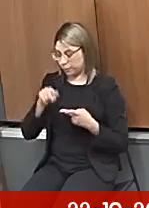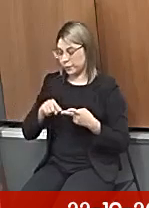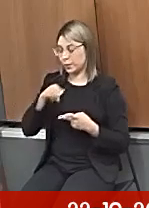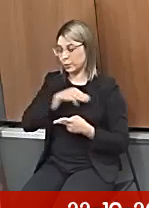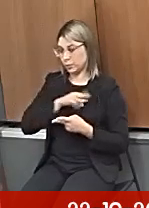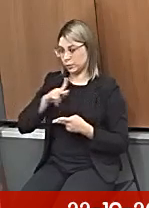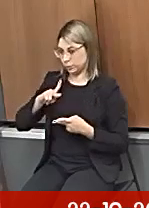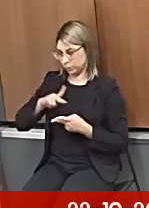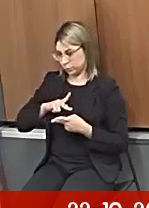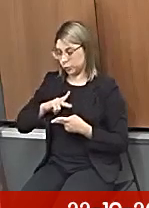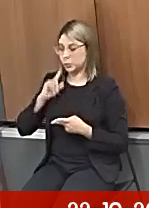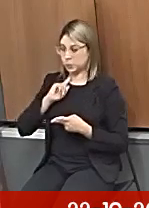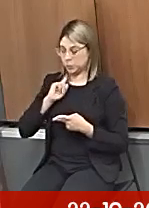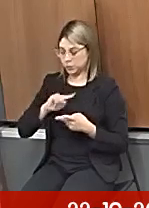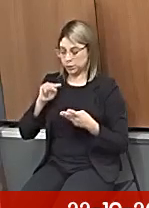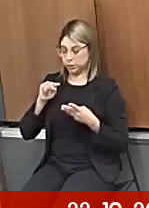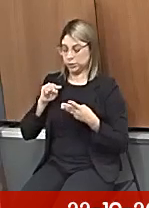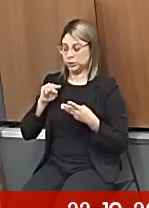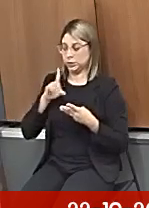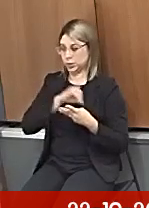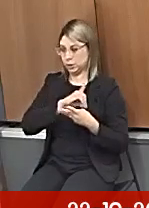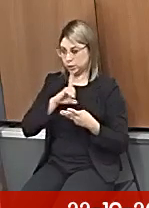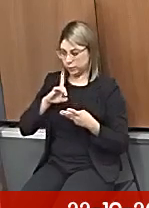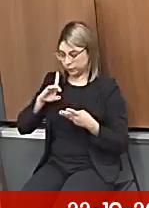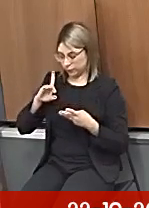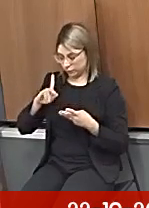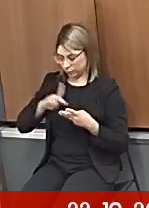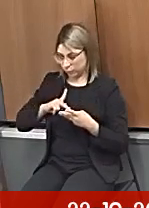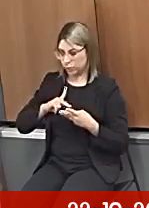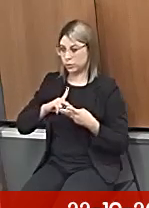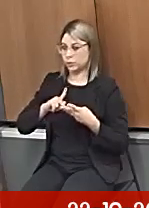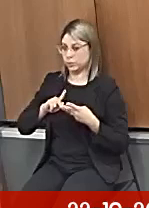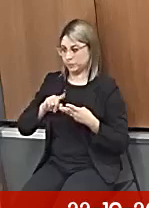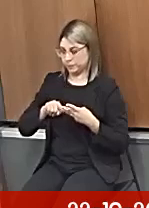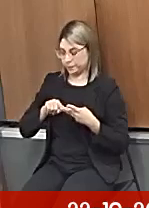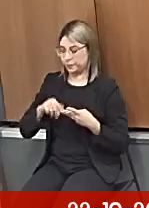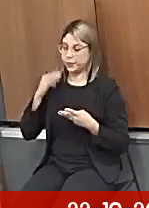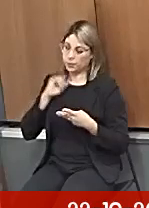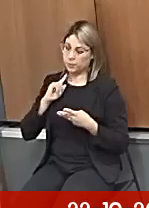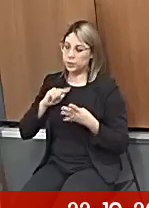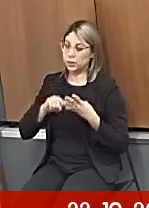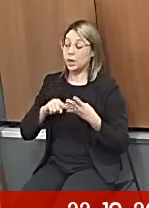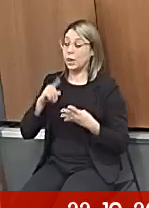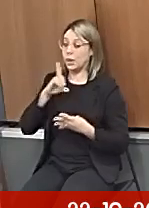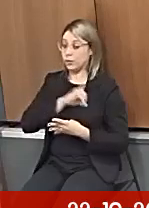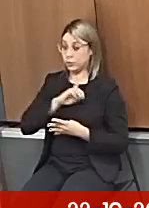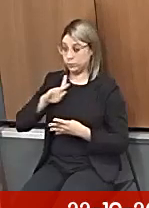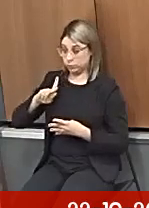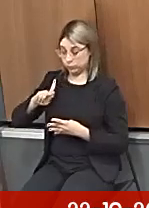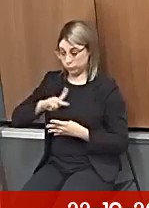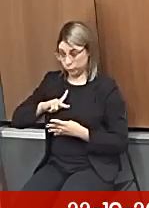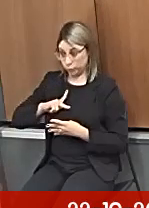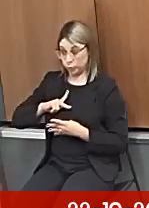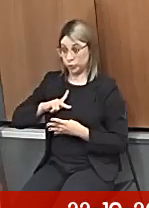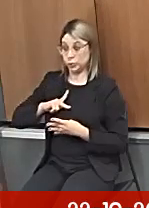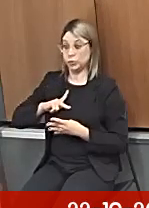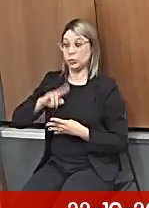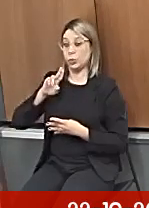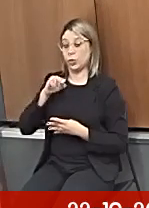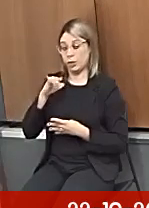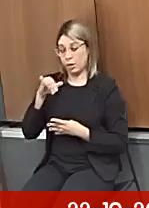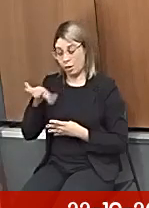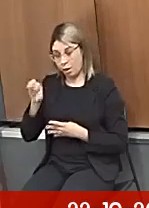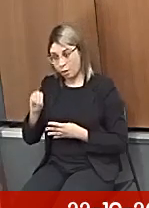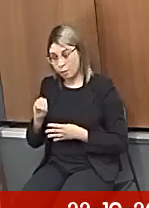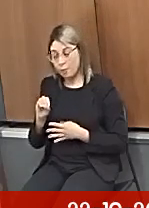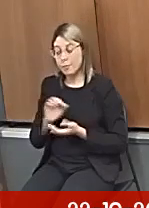Ministério Público do Estado de Minas Gerais, a Defensoria Pública do Estado de Minas Gerais, a Defensoria Pública da União,